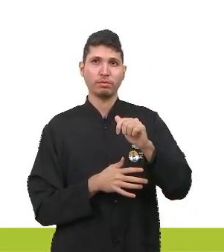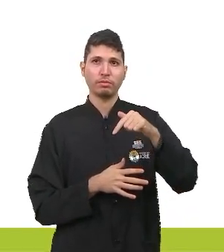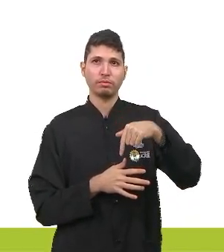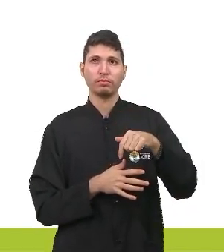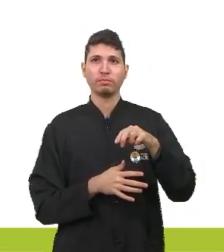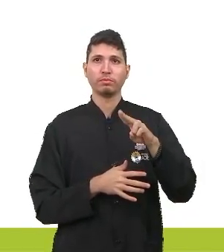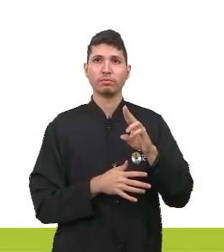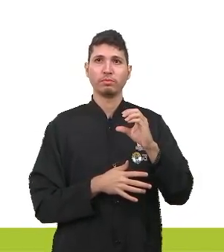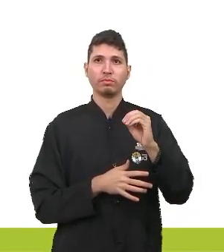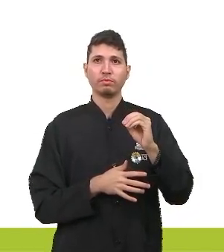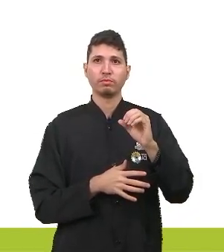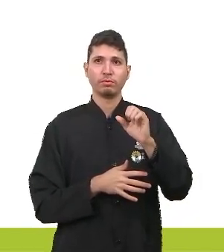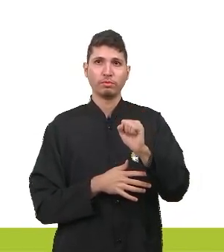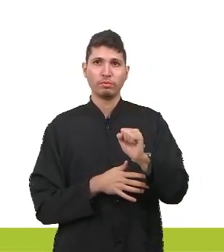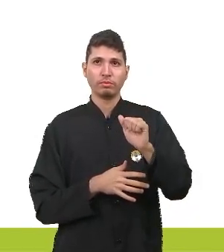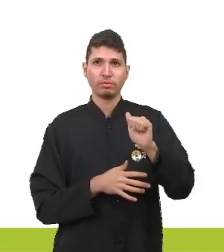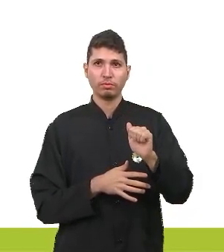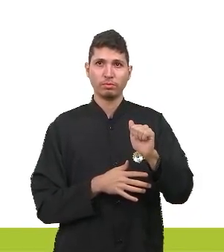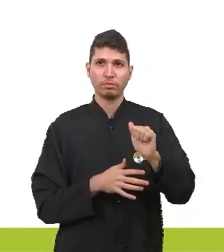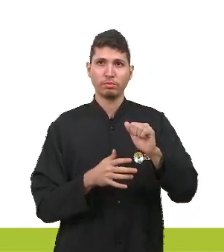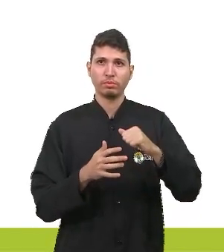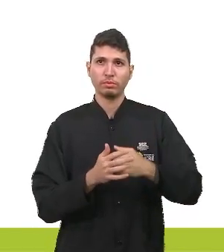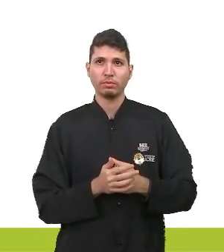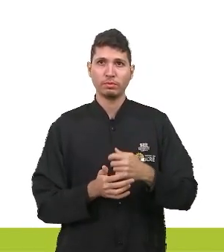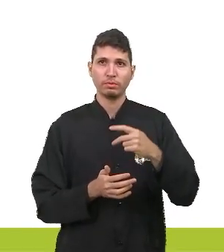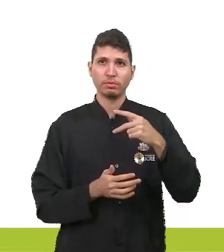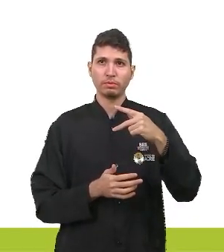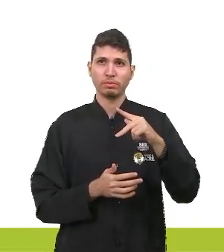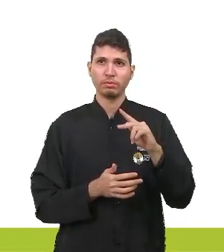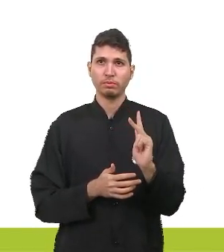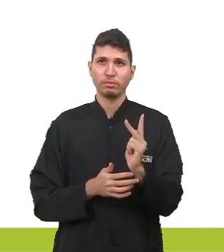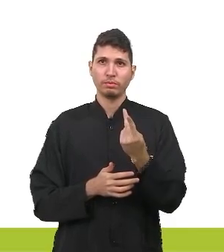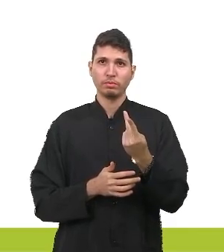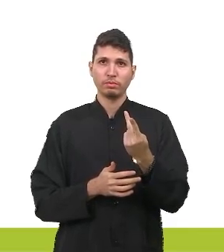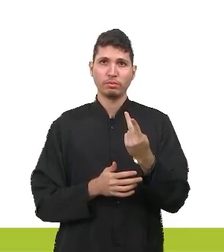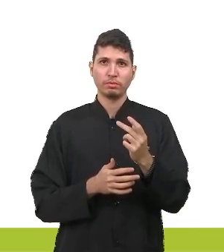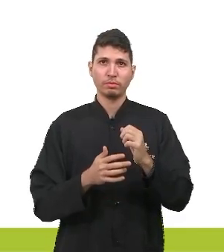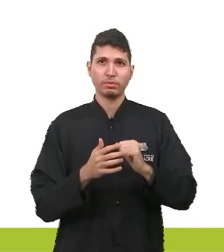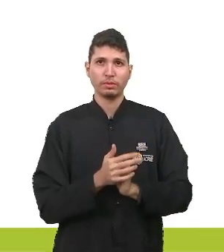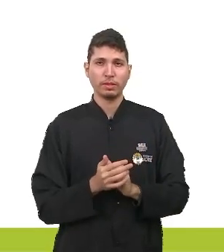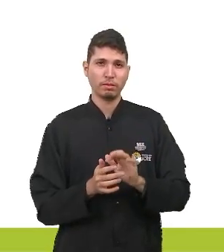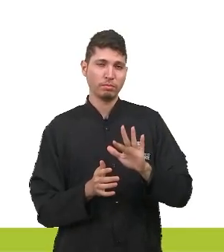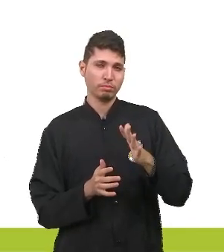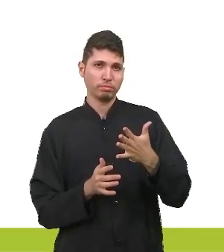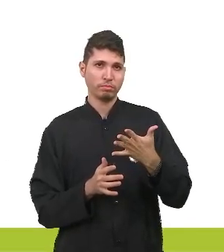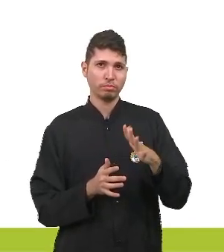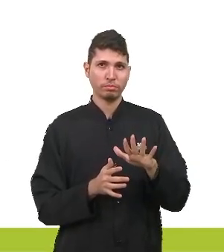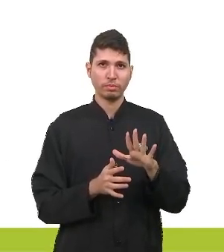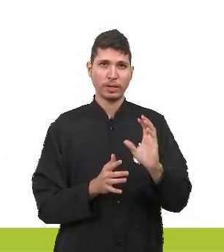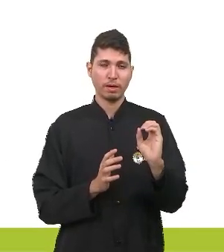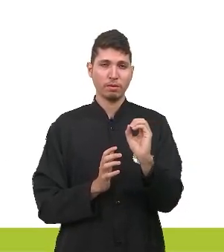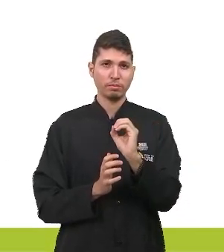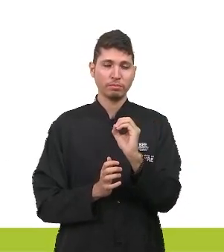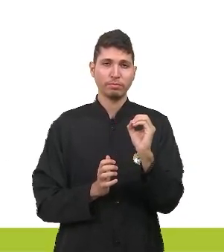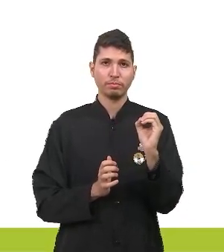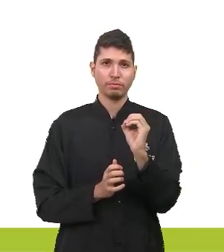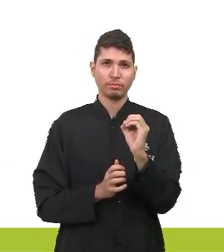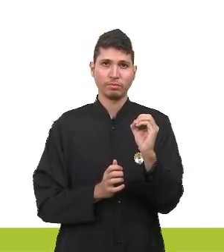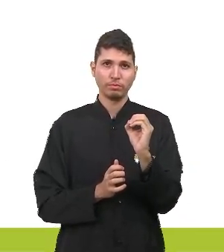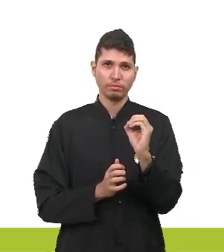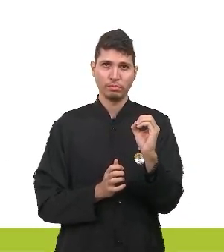cujo pH se encontre próximo da faixa da neutralidade. Ok? Então, só vai